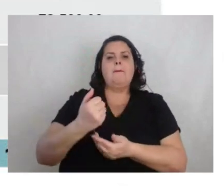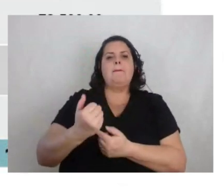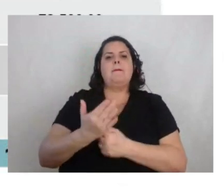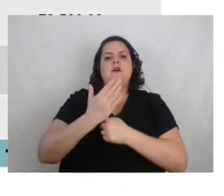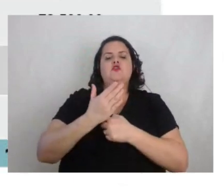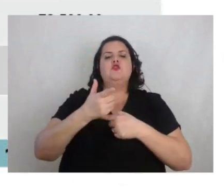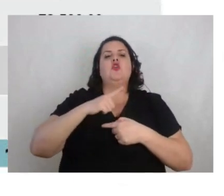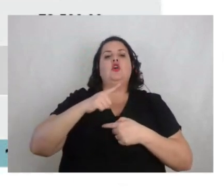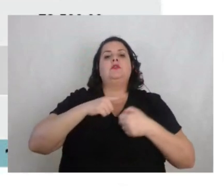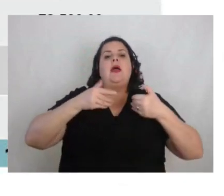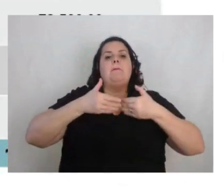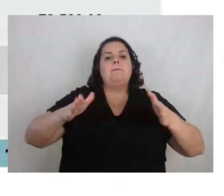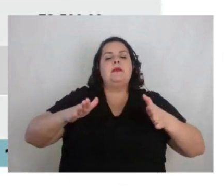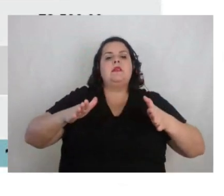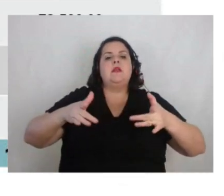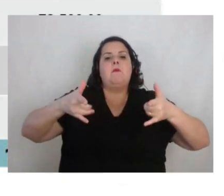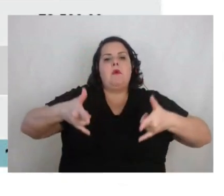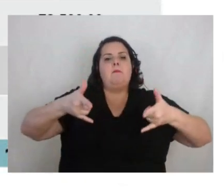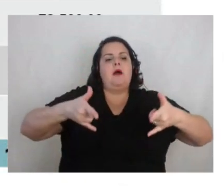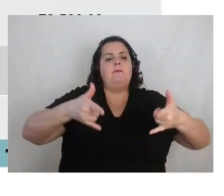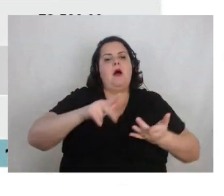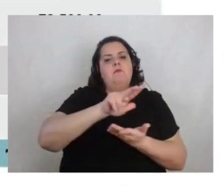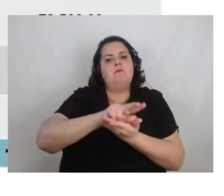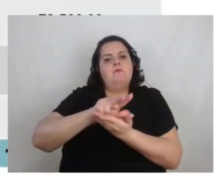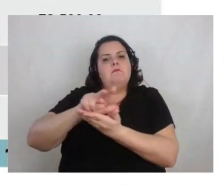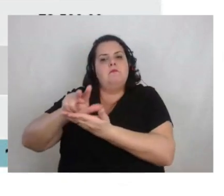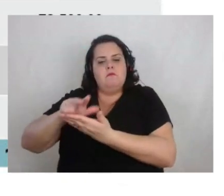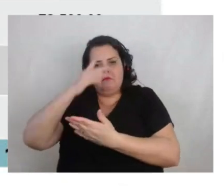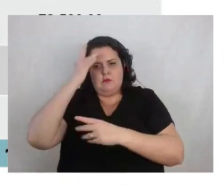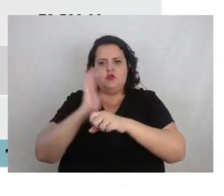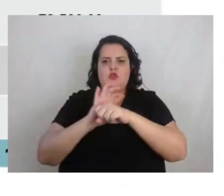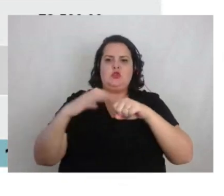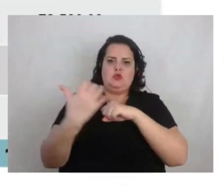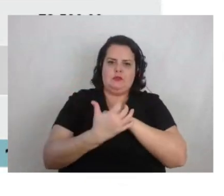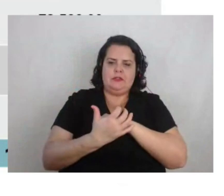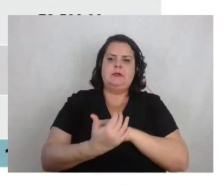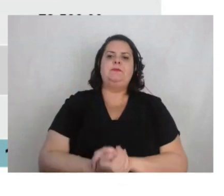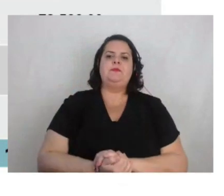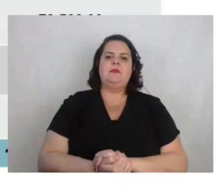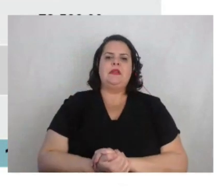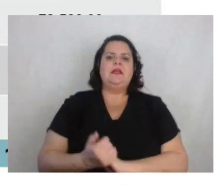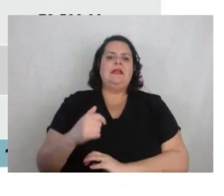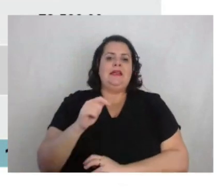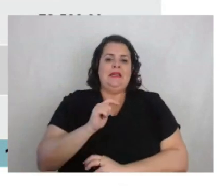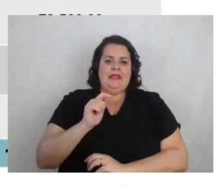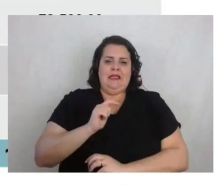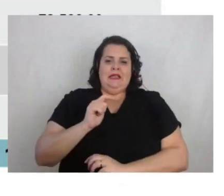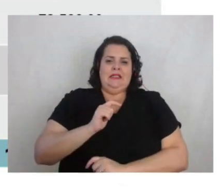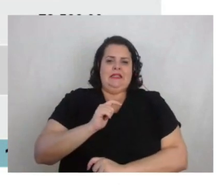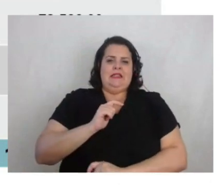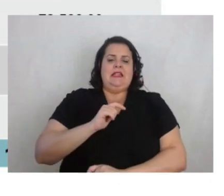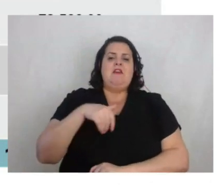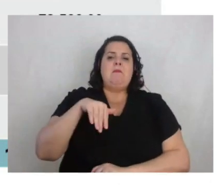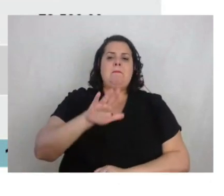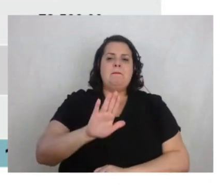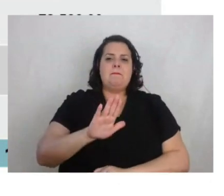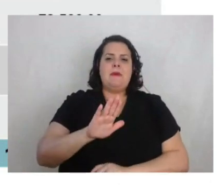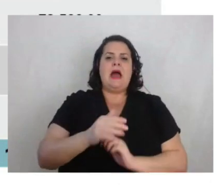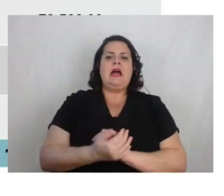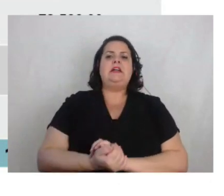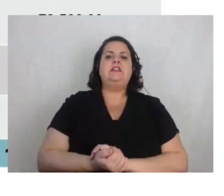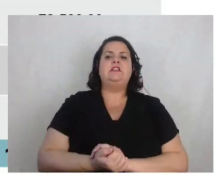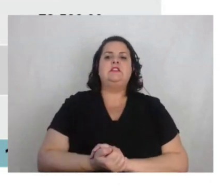da infraestrutura e da engenharia, com mais de 3.700 procedimentos, seja de conserto, seja de compra,